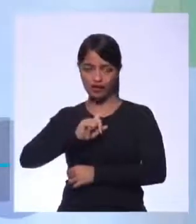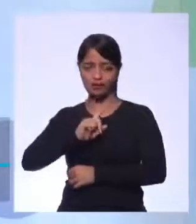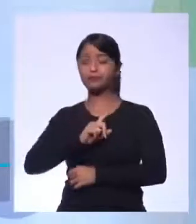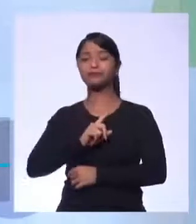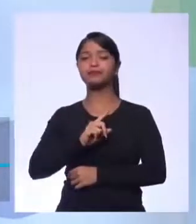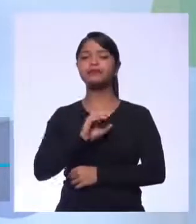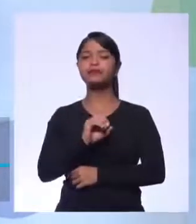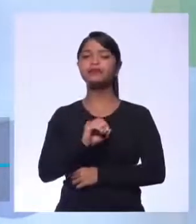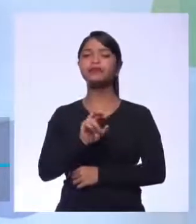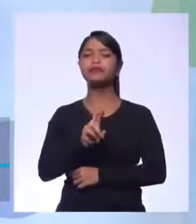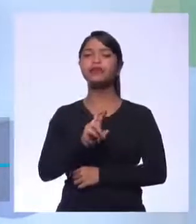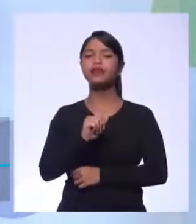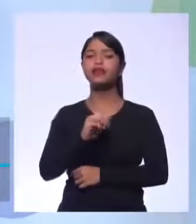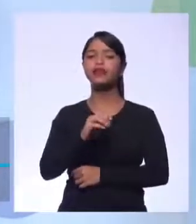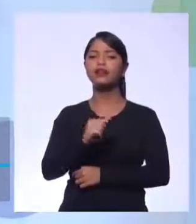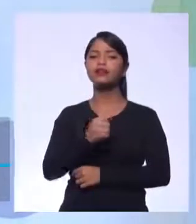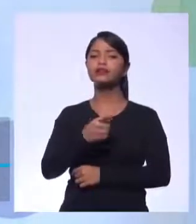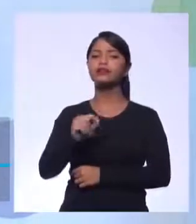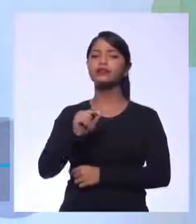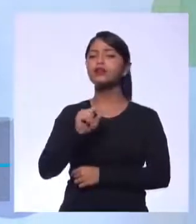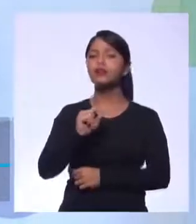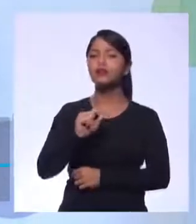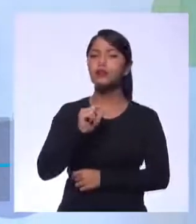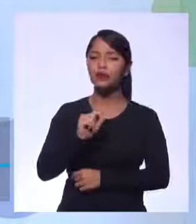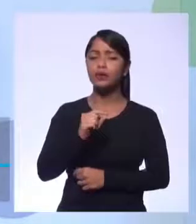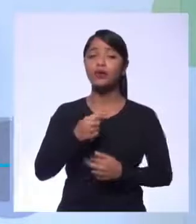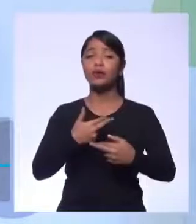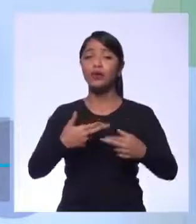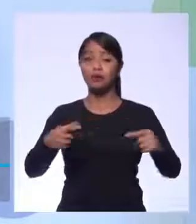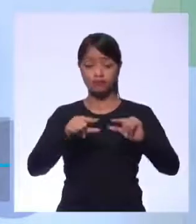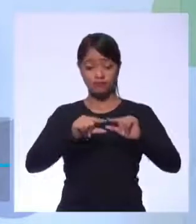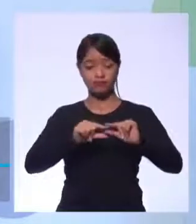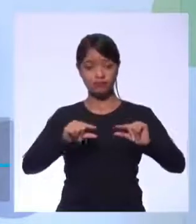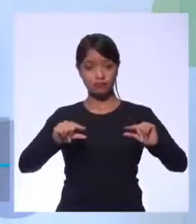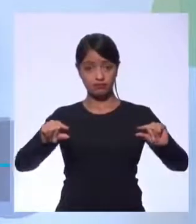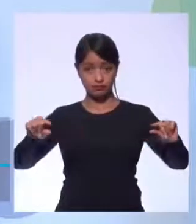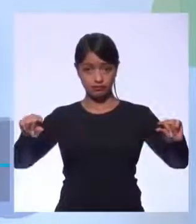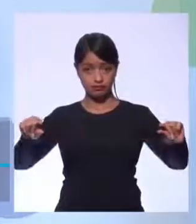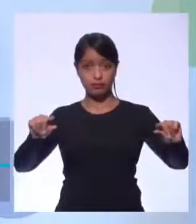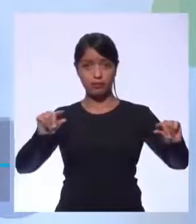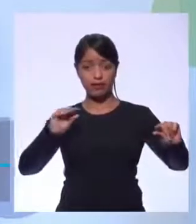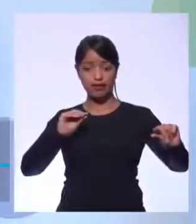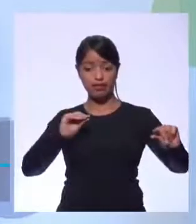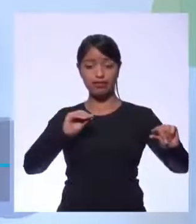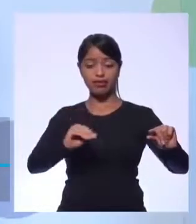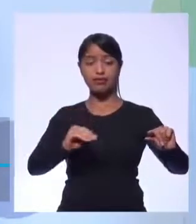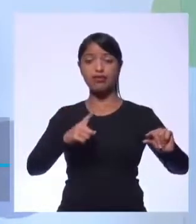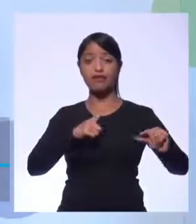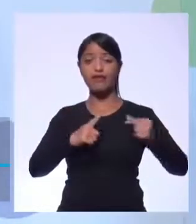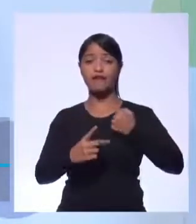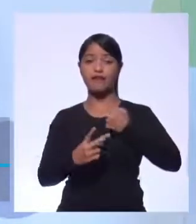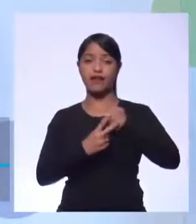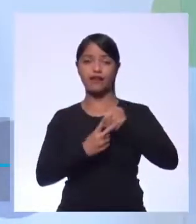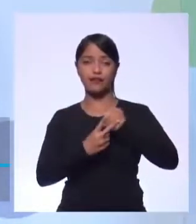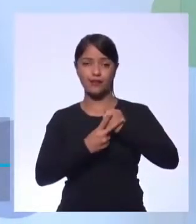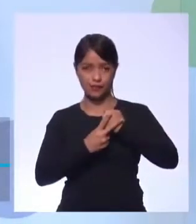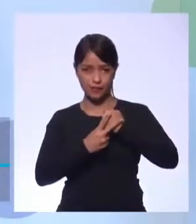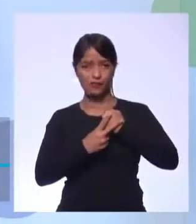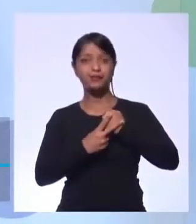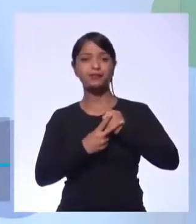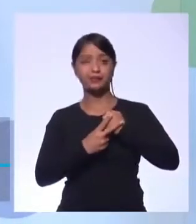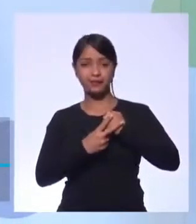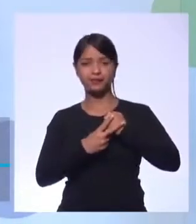da sintática, é tudo aquilo que tem enunciado completo, mas que apresenta um verbo, como ali